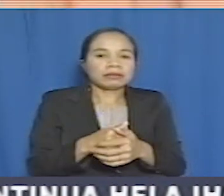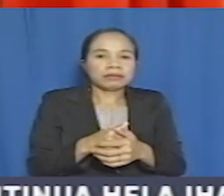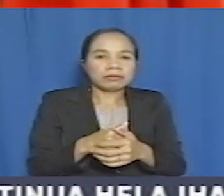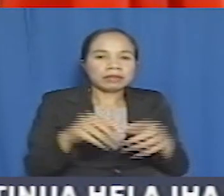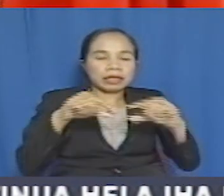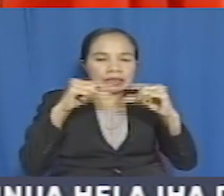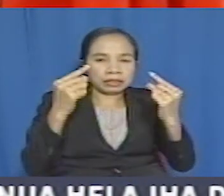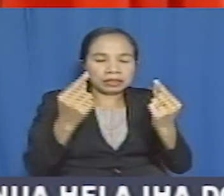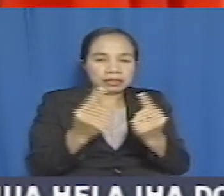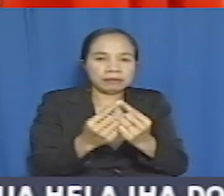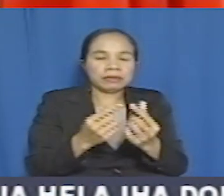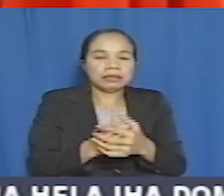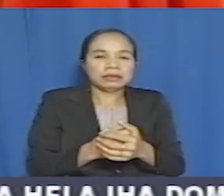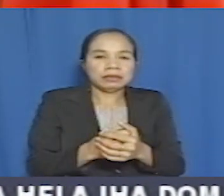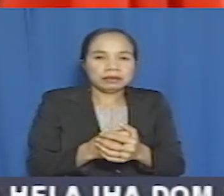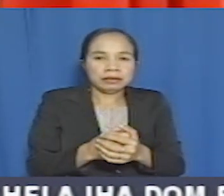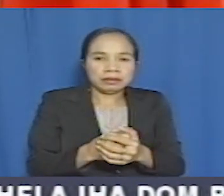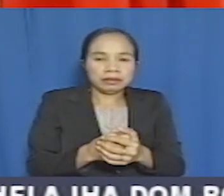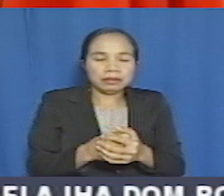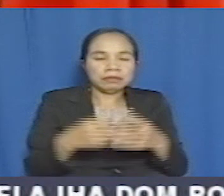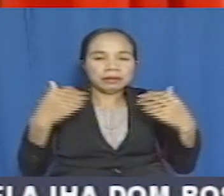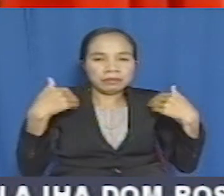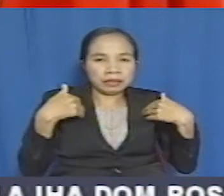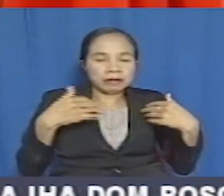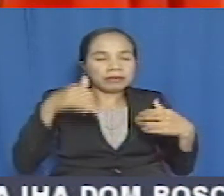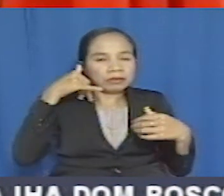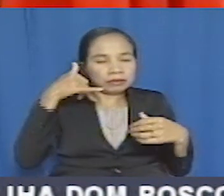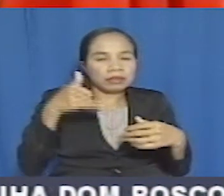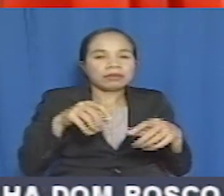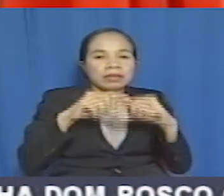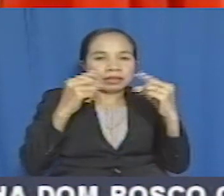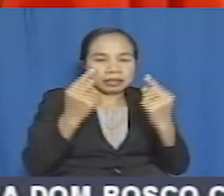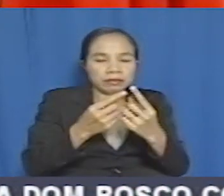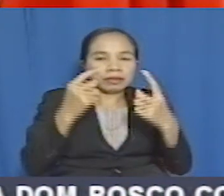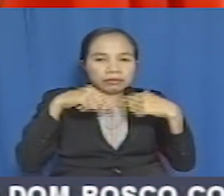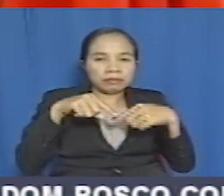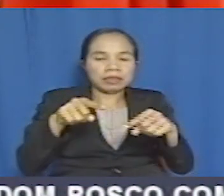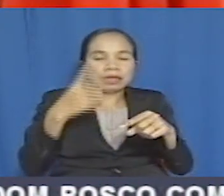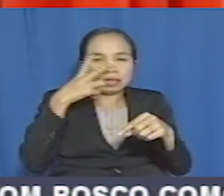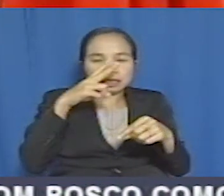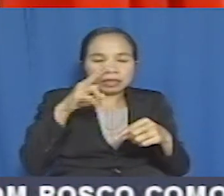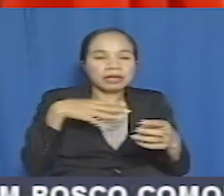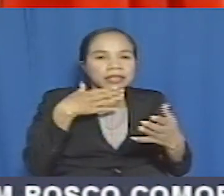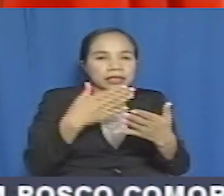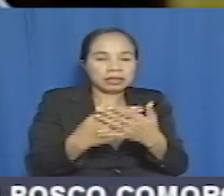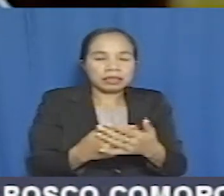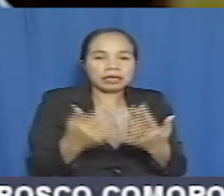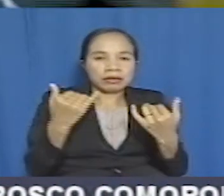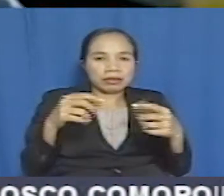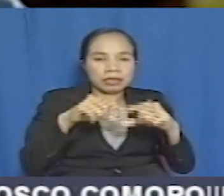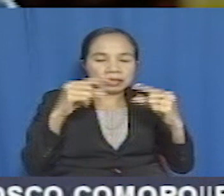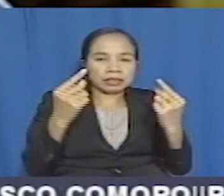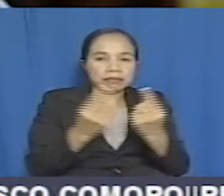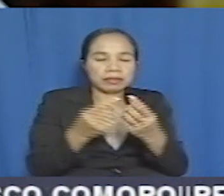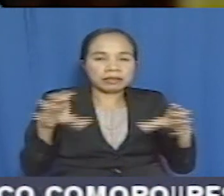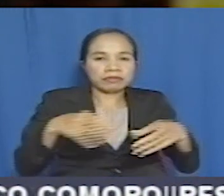contacto técnico né iha técnico ne ba que iha então contacto para tu né para Bele hareha di diak. Dau ne, kipa